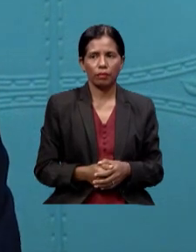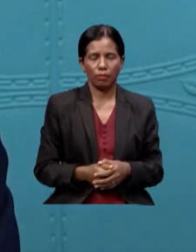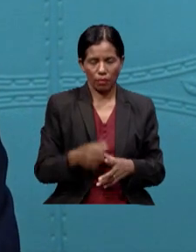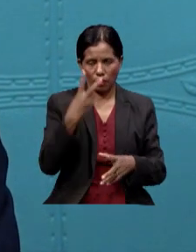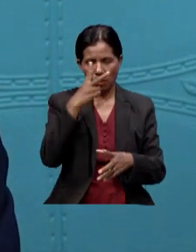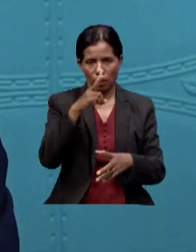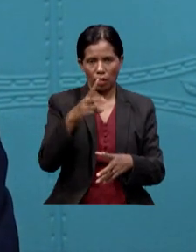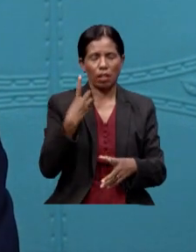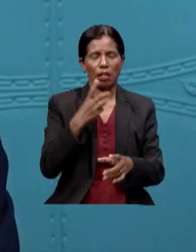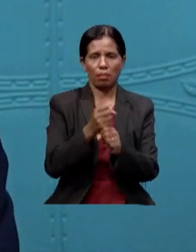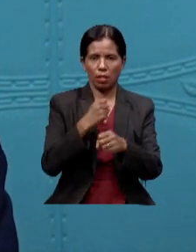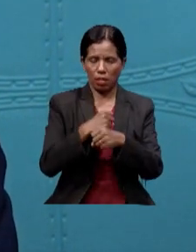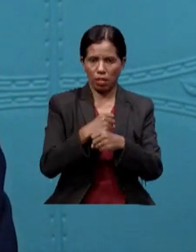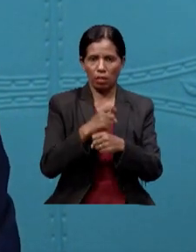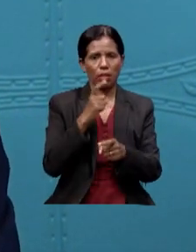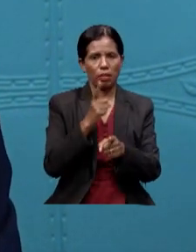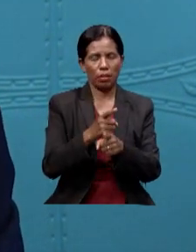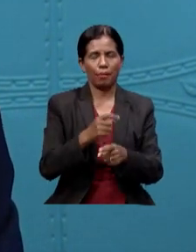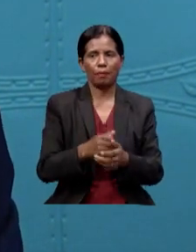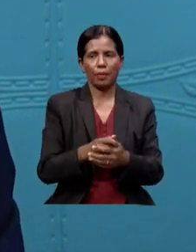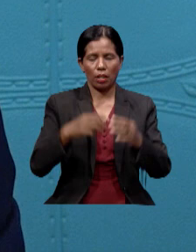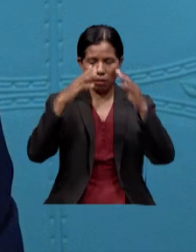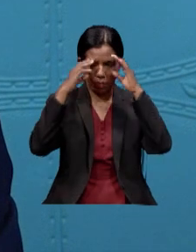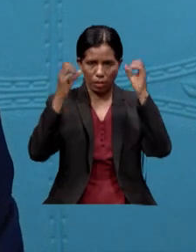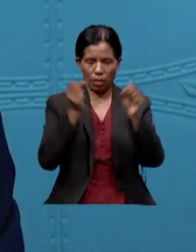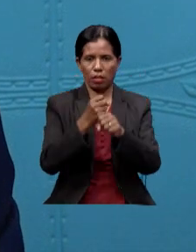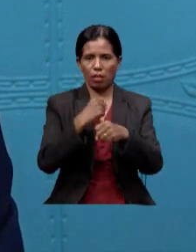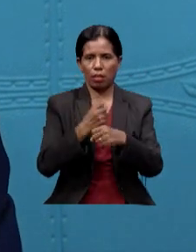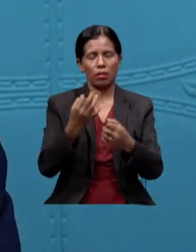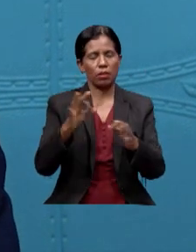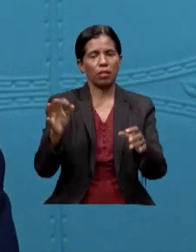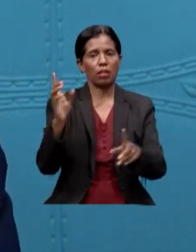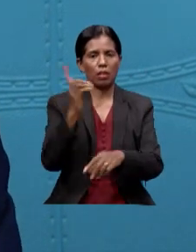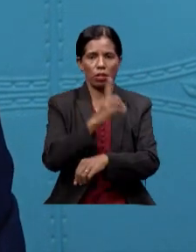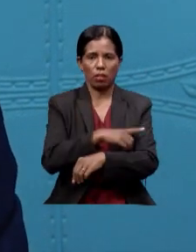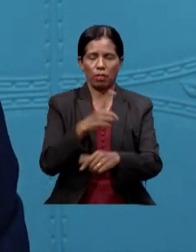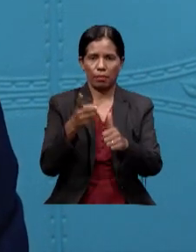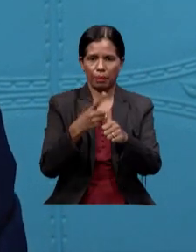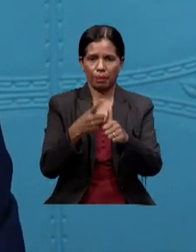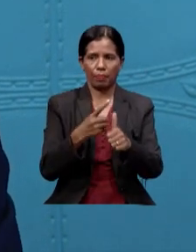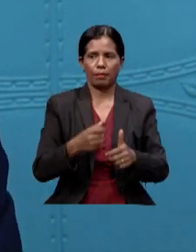justifikasaun ami halo hela presidente halo te kada zana primeiro dia